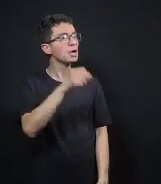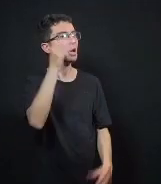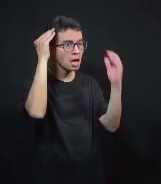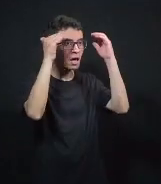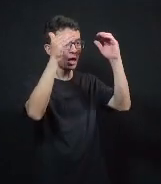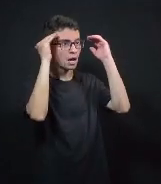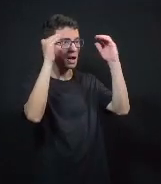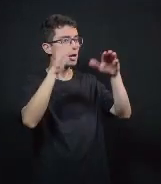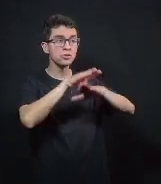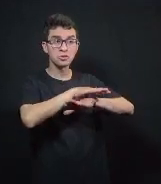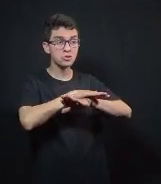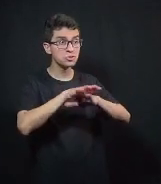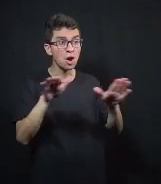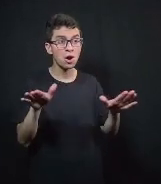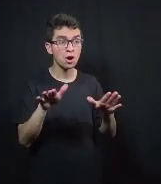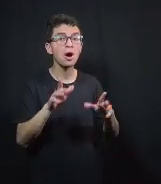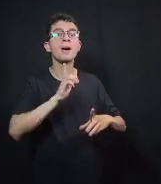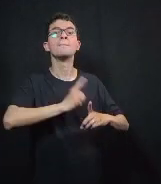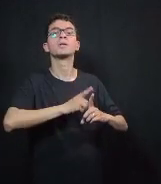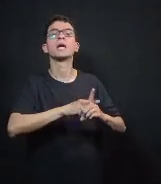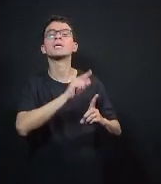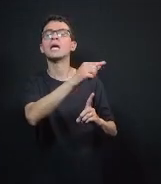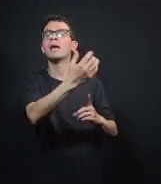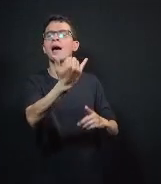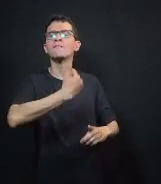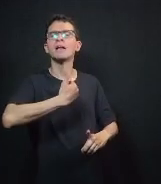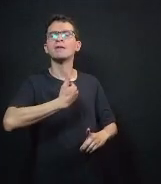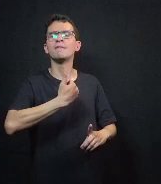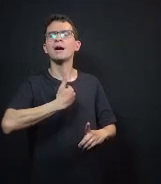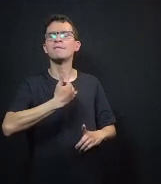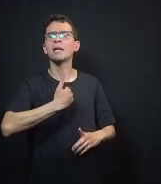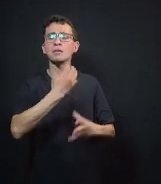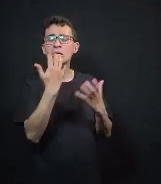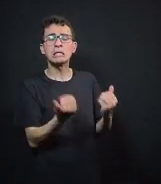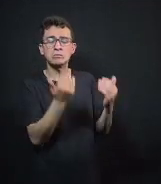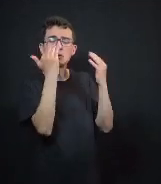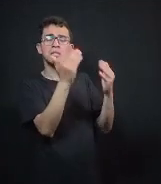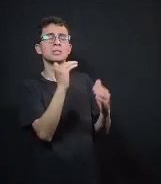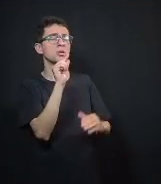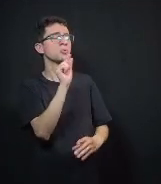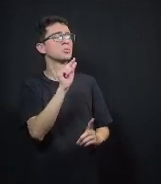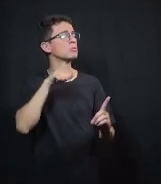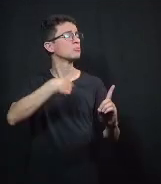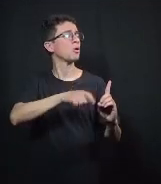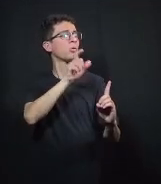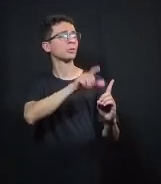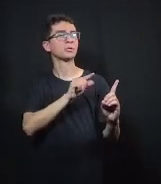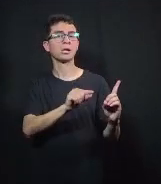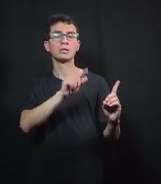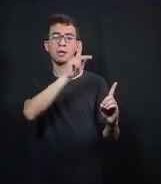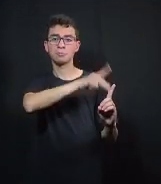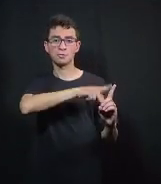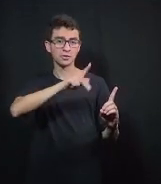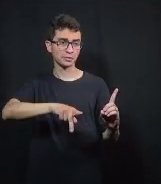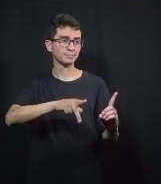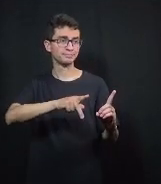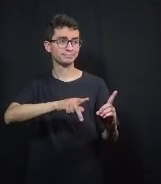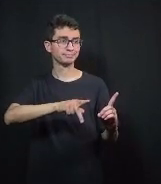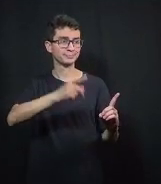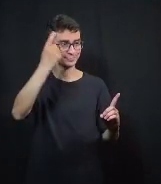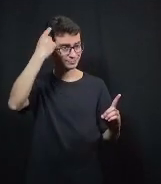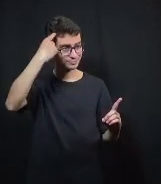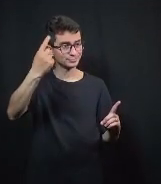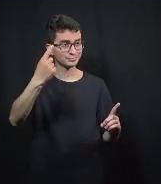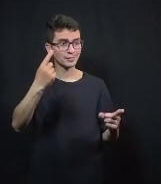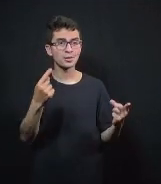intermediário, que é o professor, né? Se ele não está ali numa figura de curador ou de mentor,